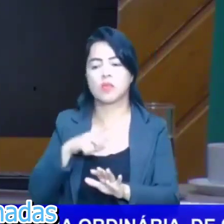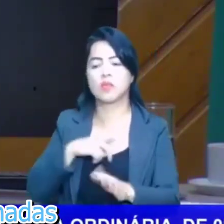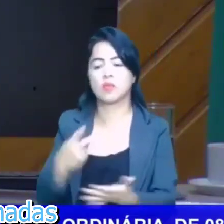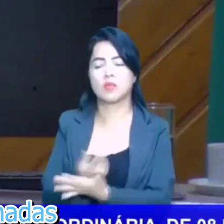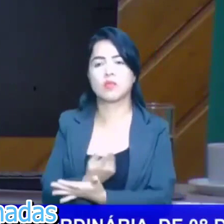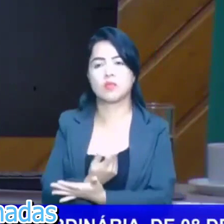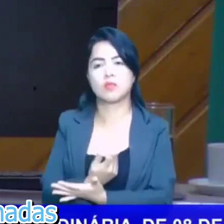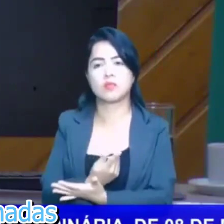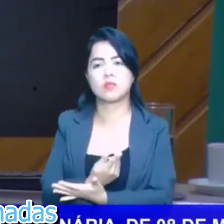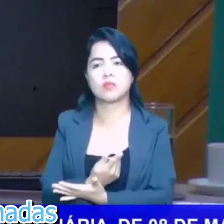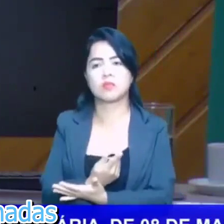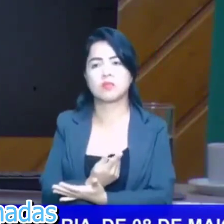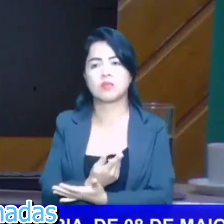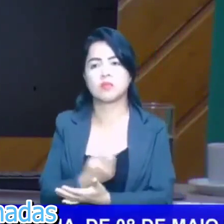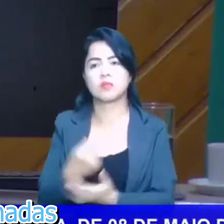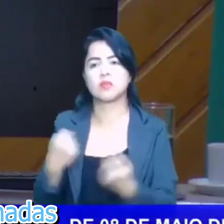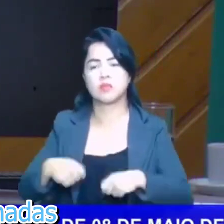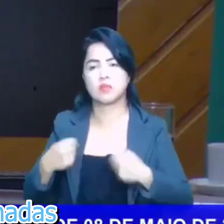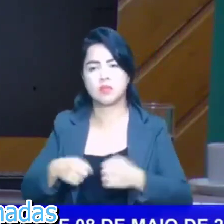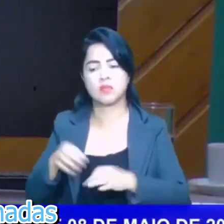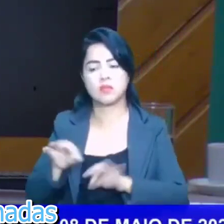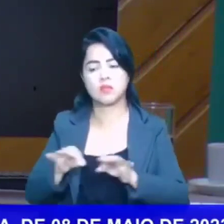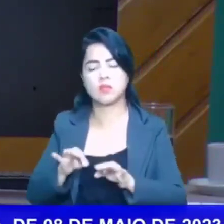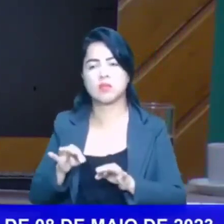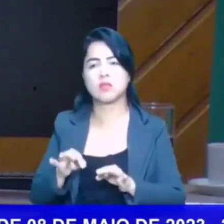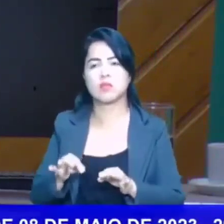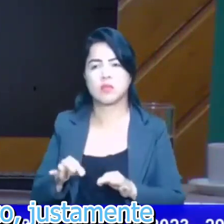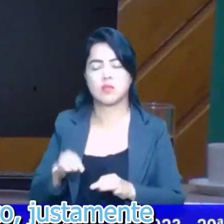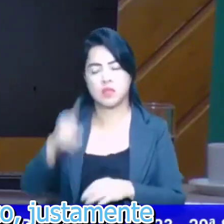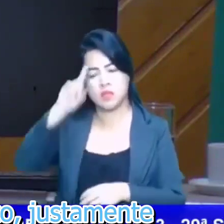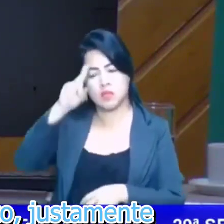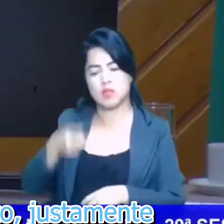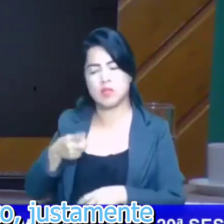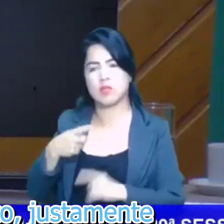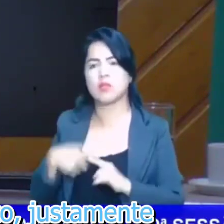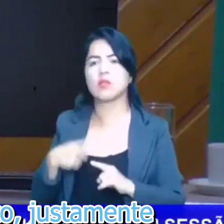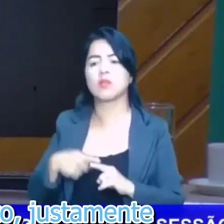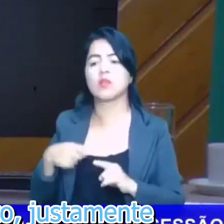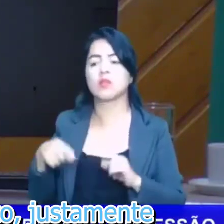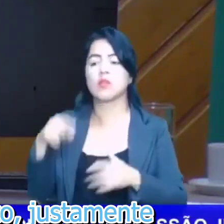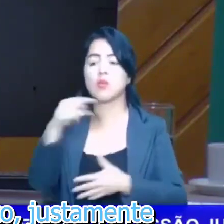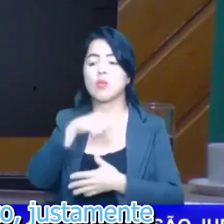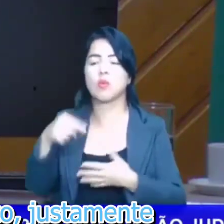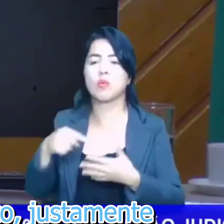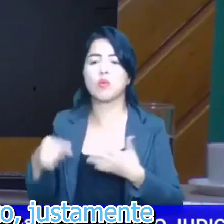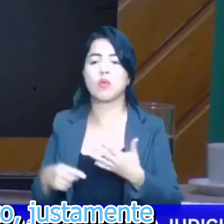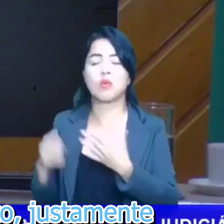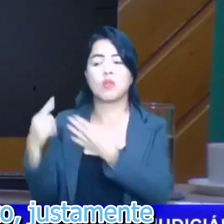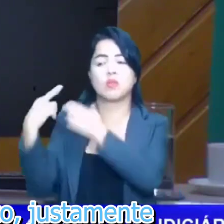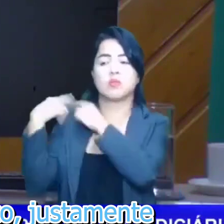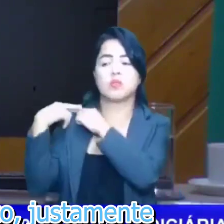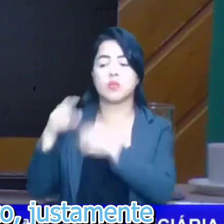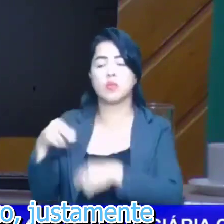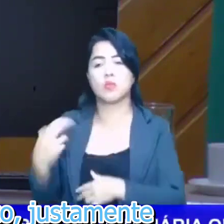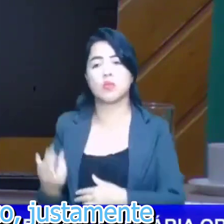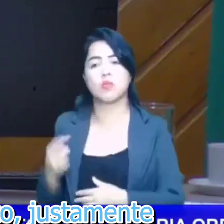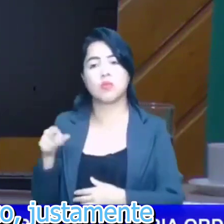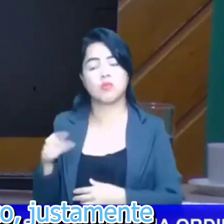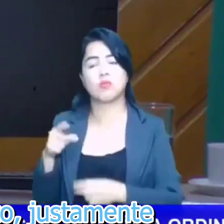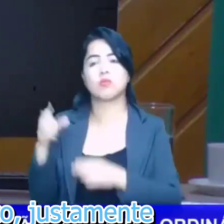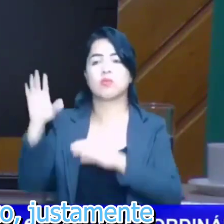hão de ser tomadas em conta para definir a responsabilização ou não do